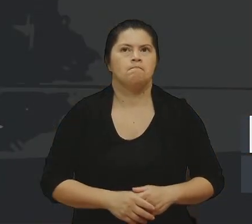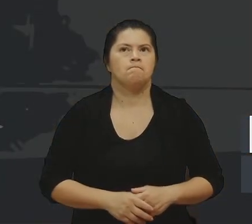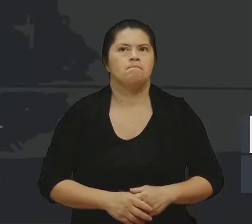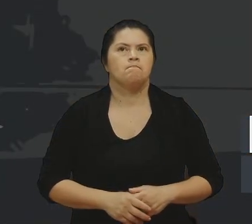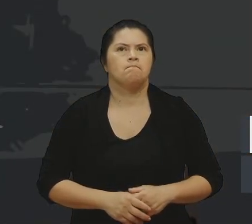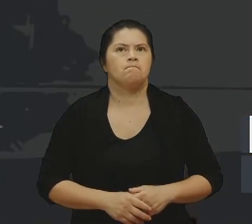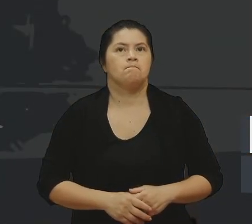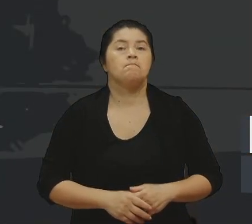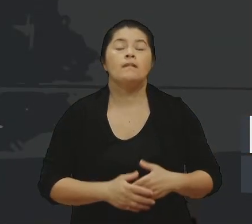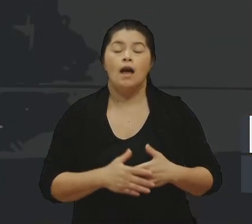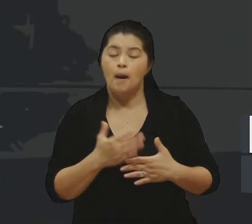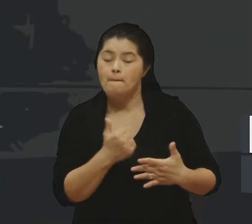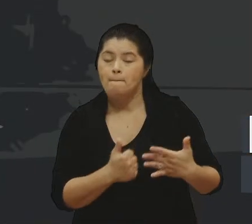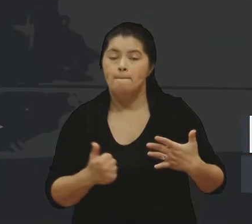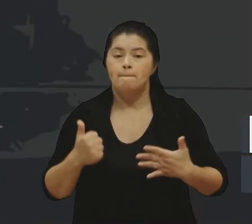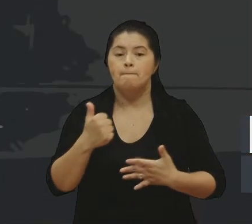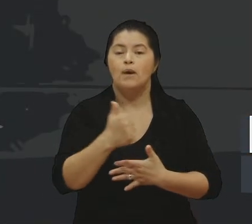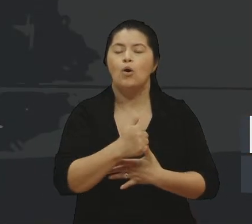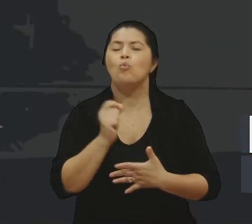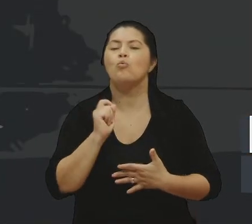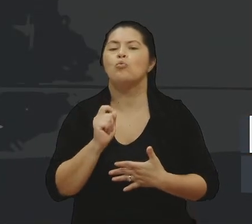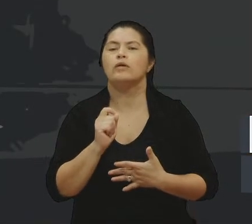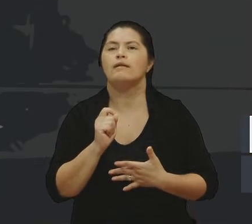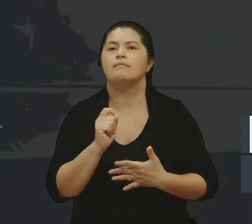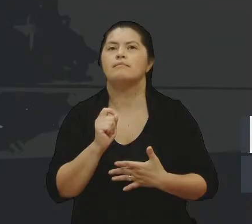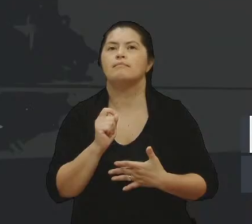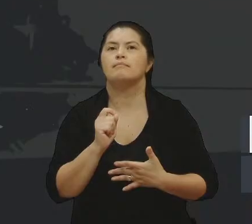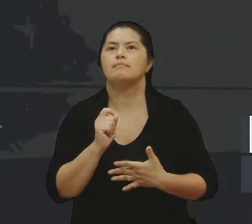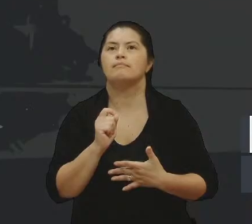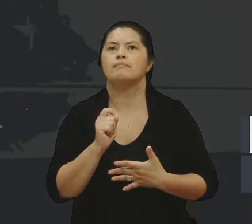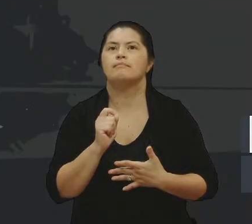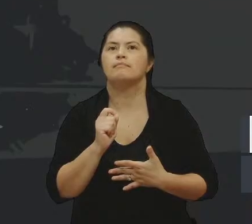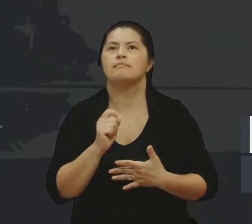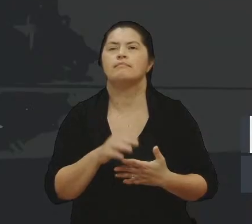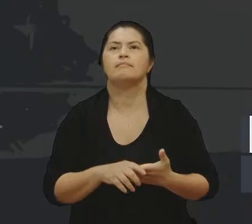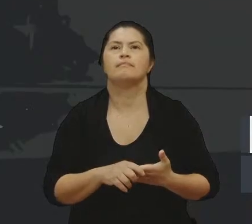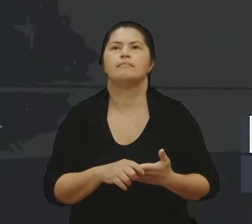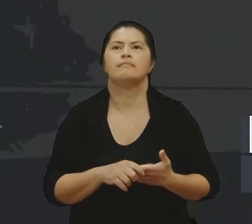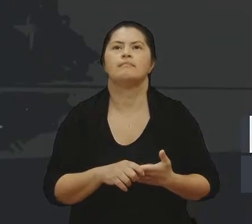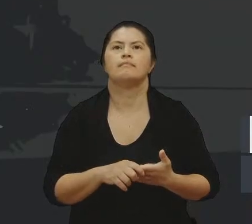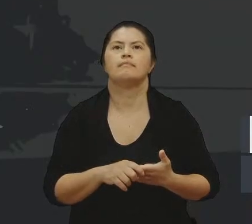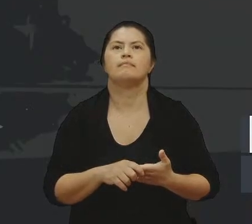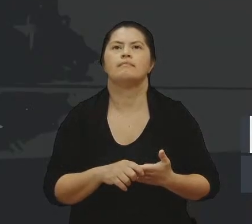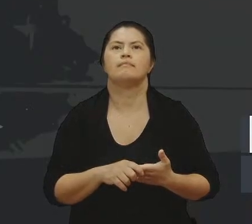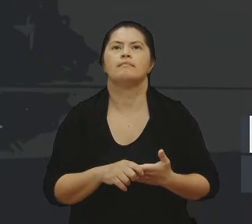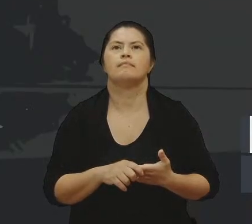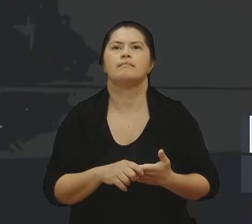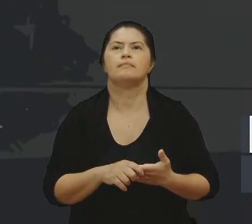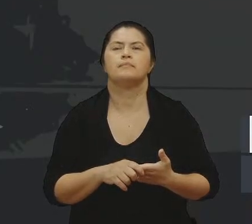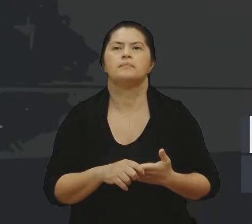E principalmente, será que pulou uma tela? Só volta uma para mim. Não, tá certo, vai.